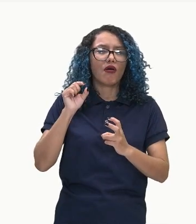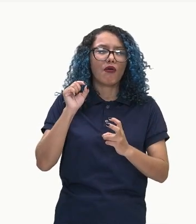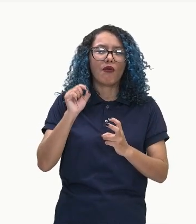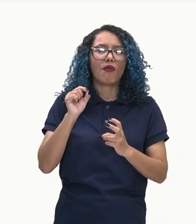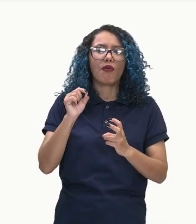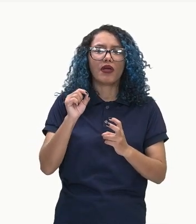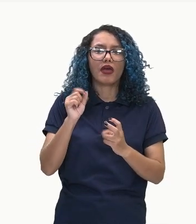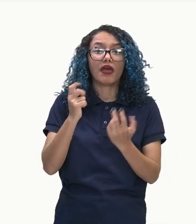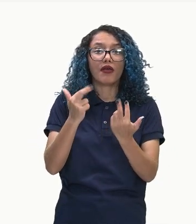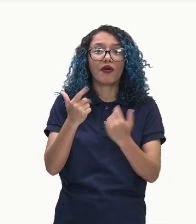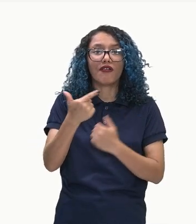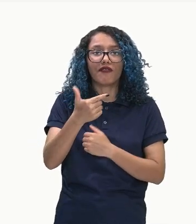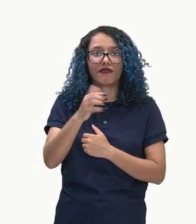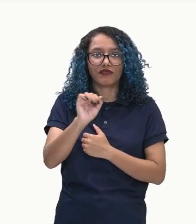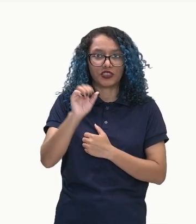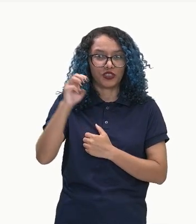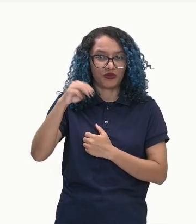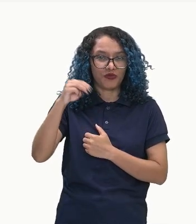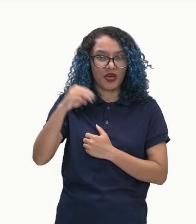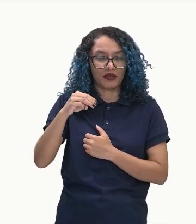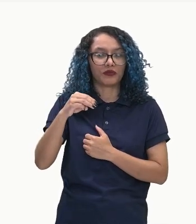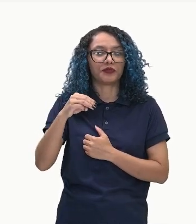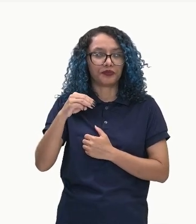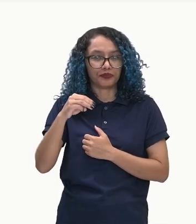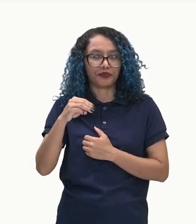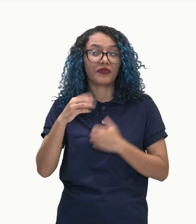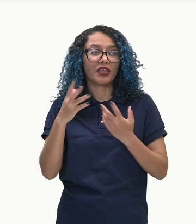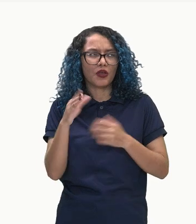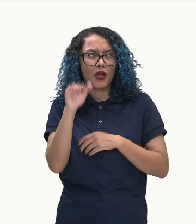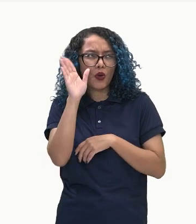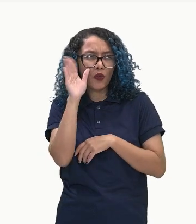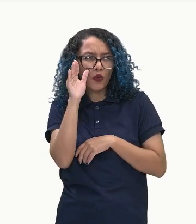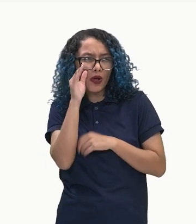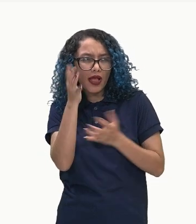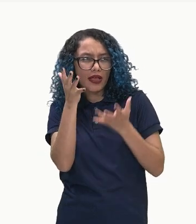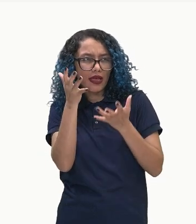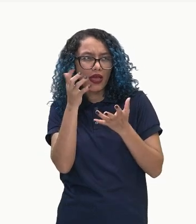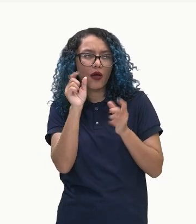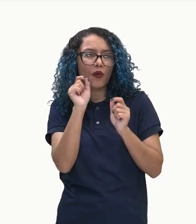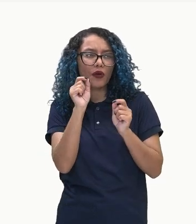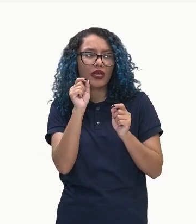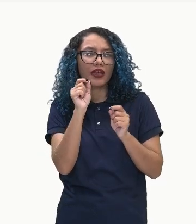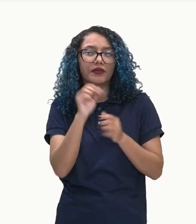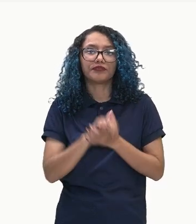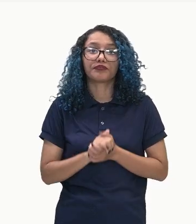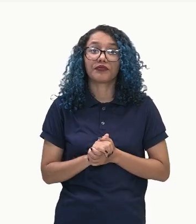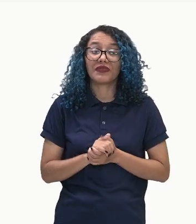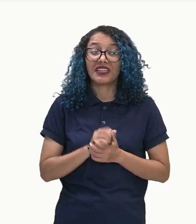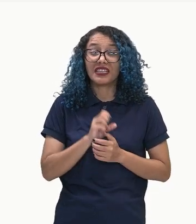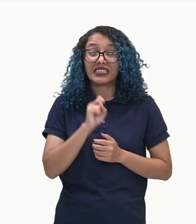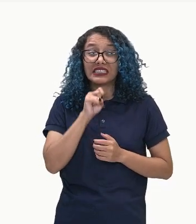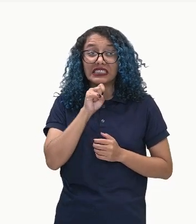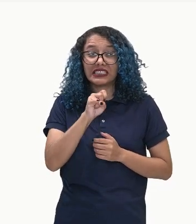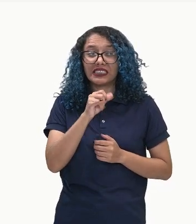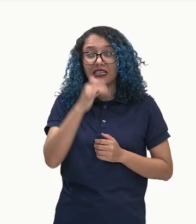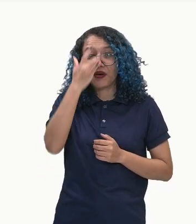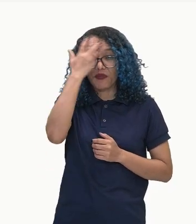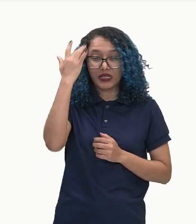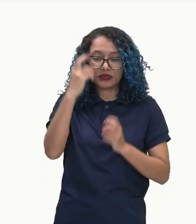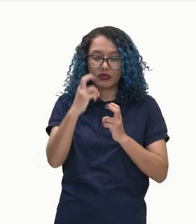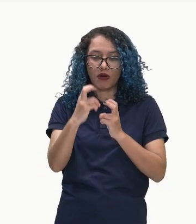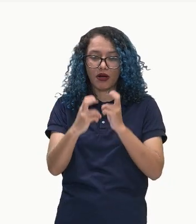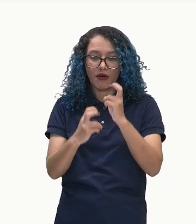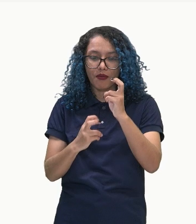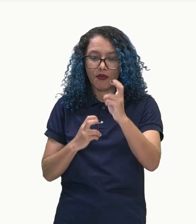de 20 metros. Eles ficaram curiosos para saber quantos metros cada pessoa percorre em dar uma volta completa na